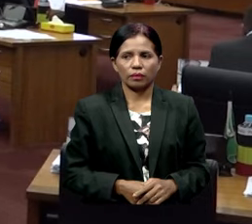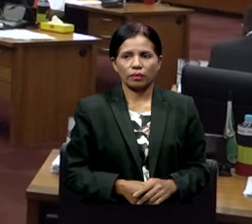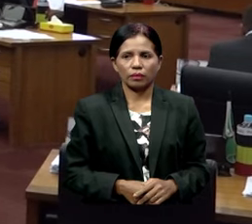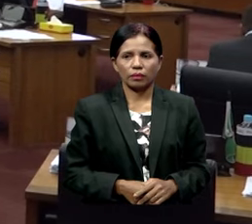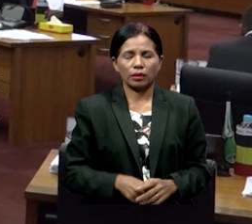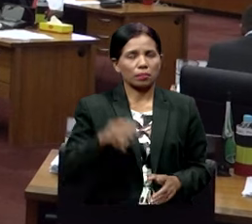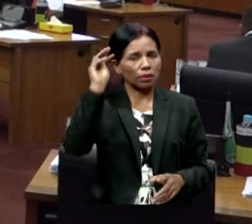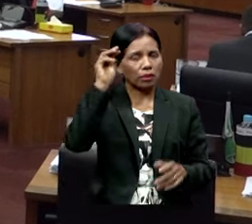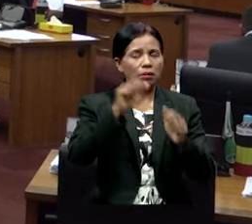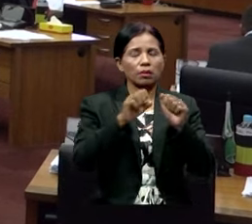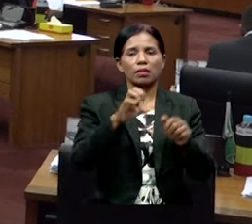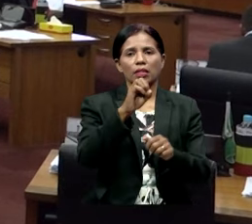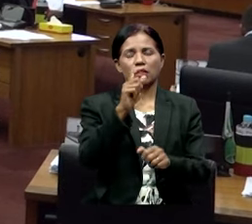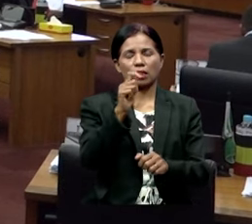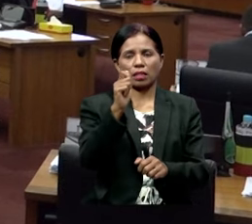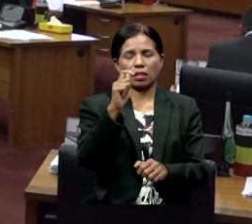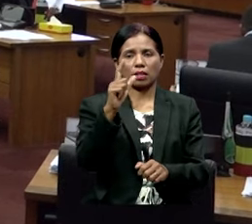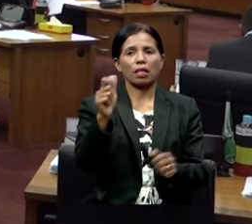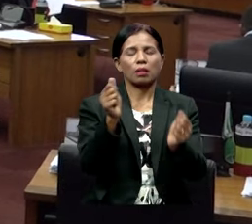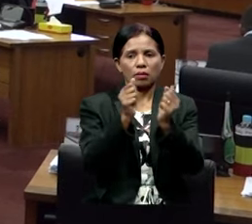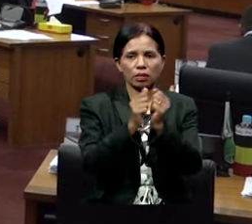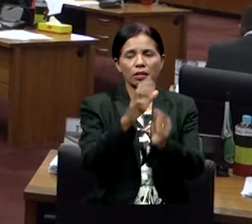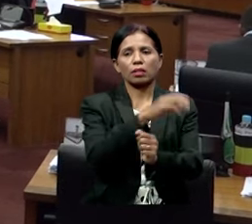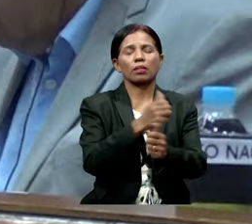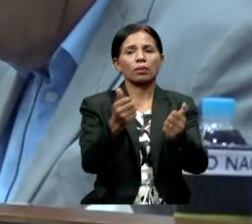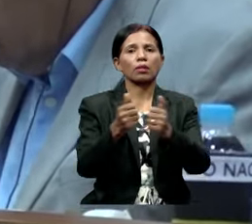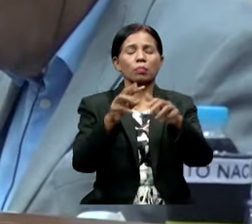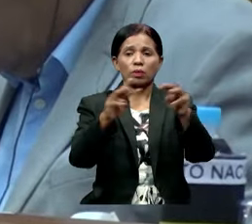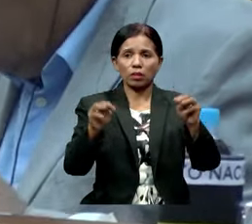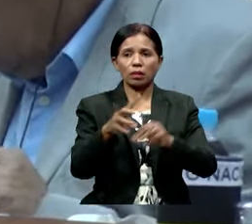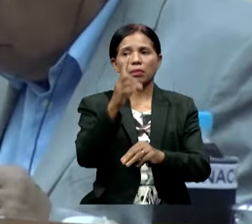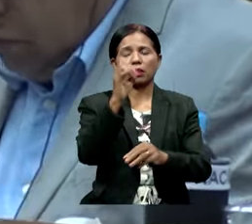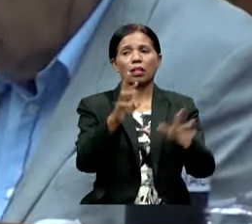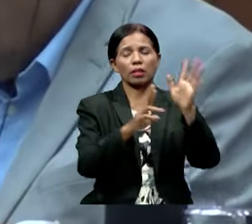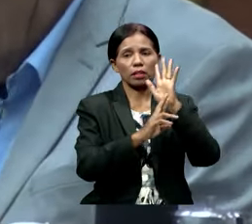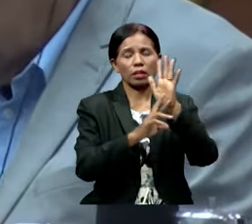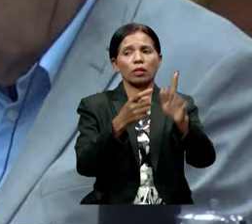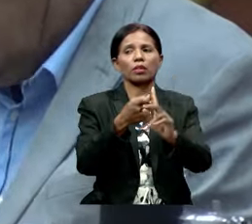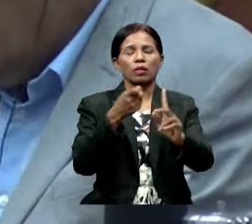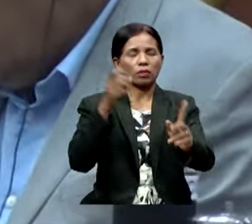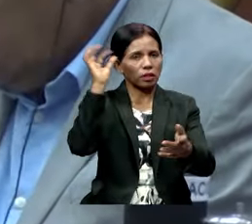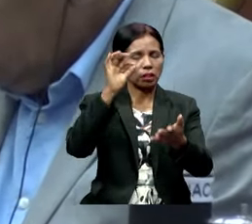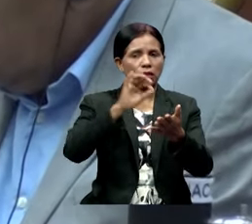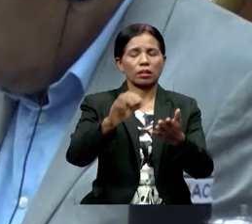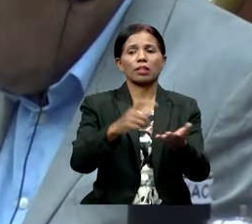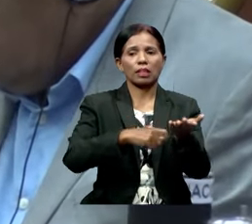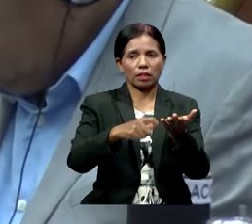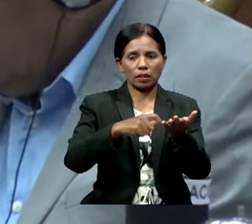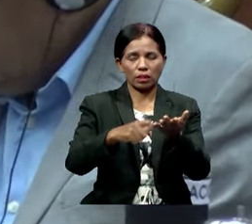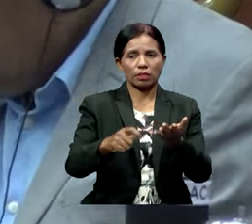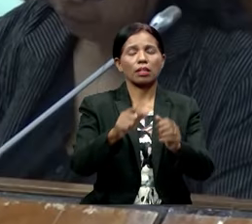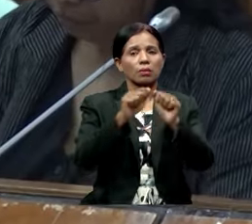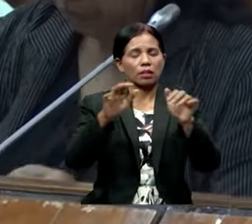Ministro da Administração Estatal, Tomás Cabral, acompanhado Rússia Autoridade Município de Ilha, no representante Rússia Secretariado Técnico da